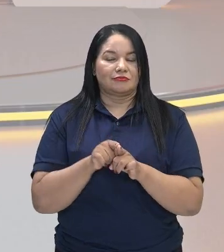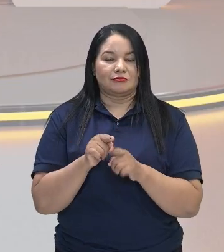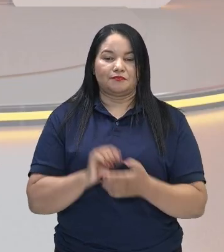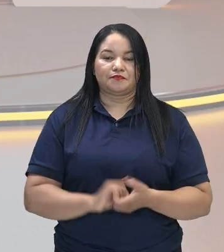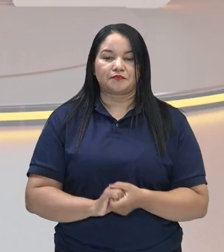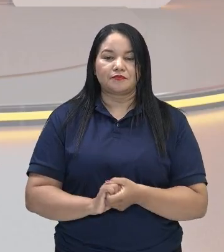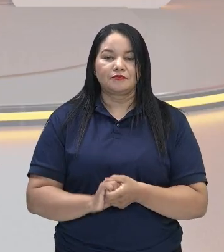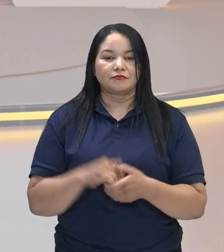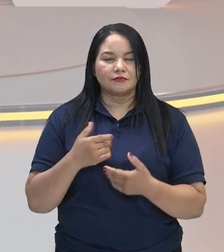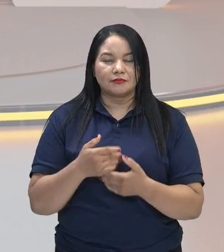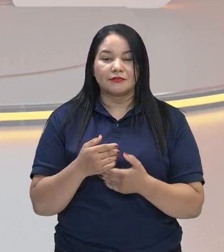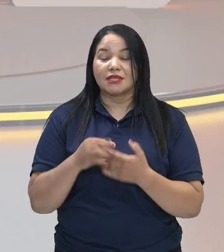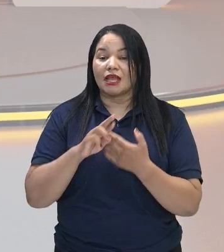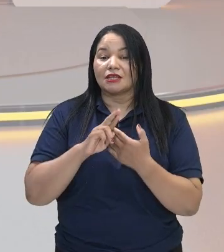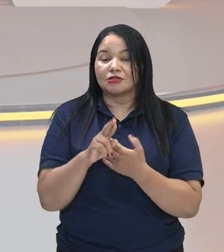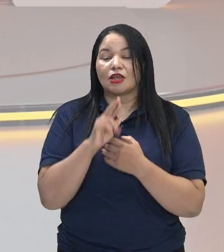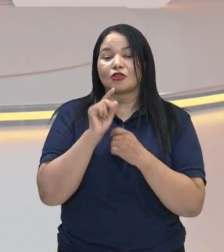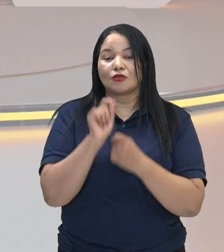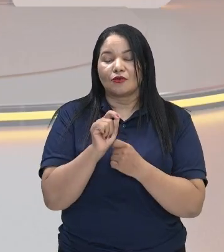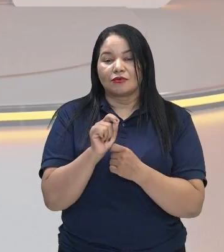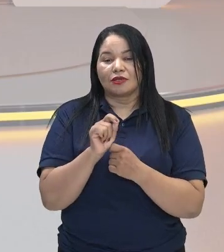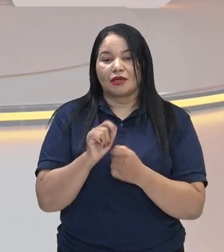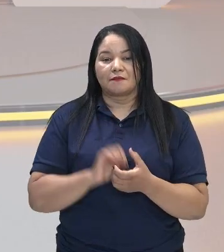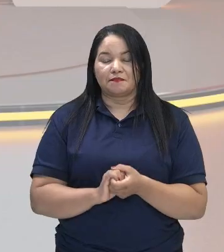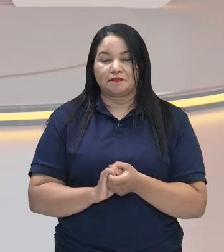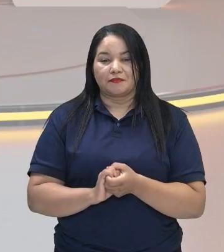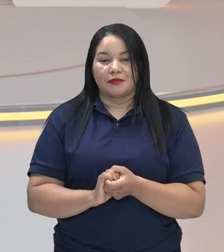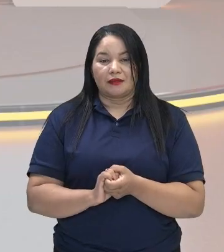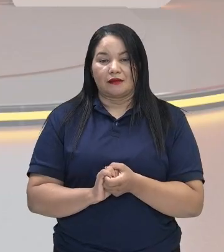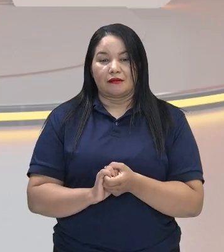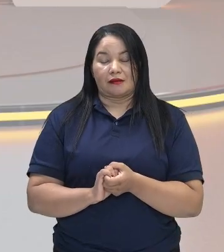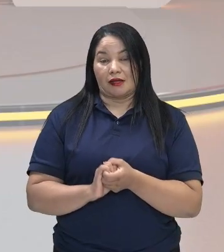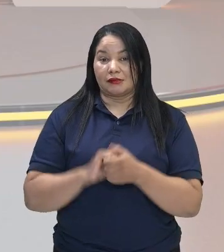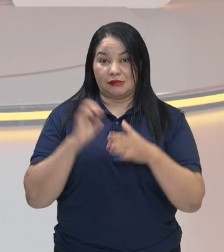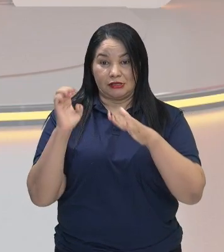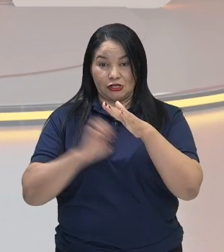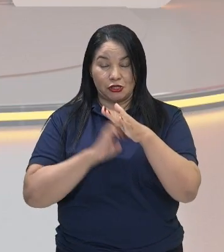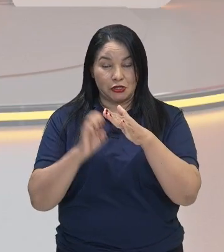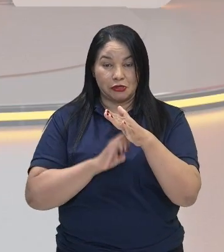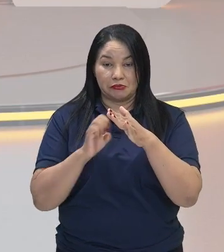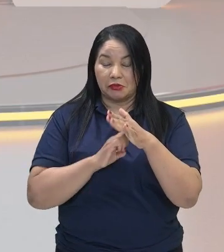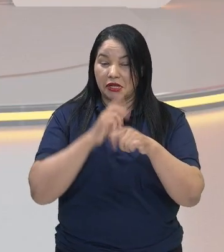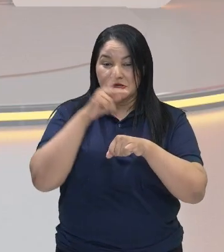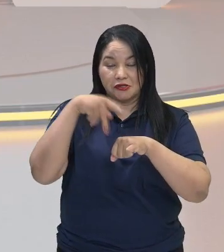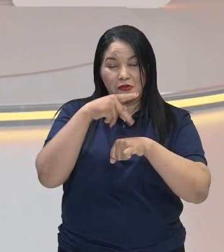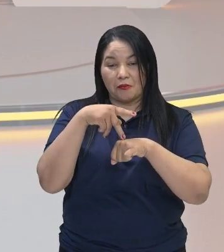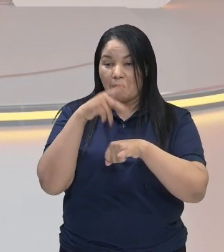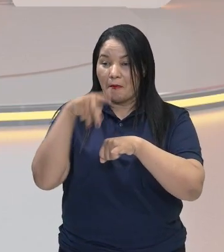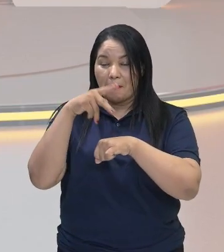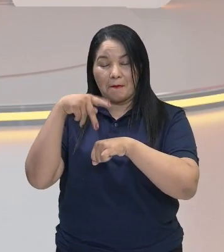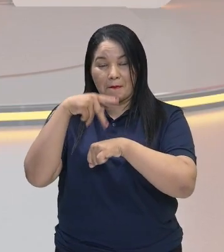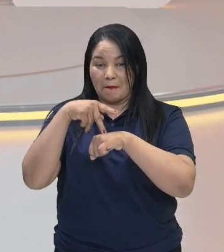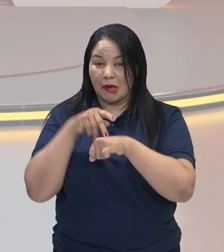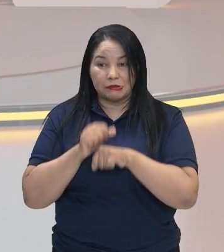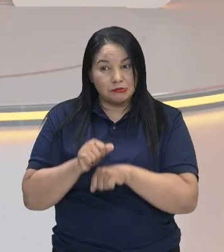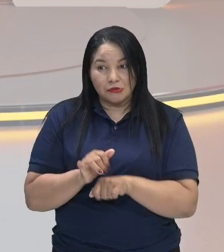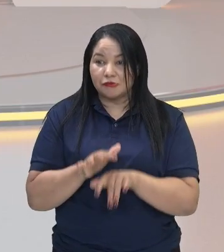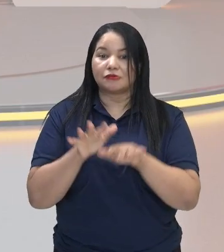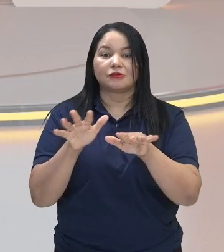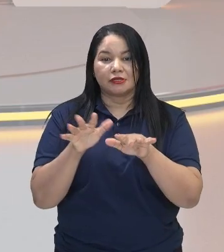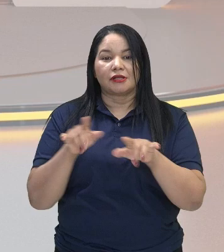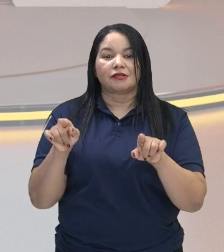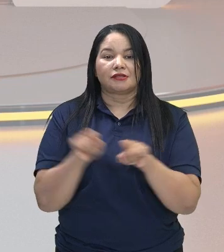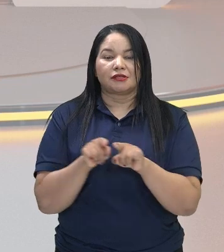é resultado da dispersão das transnacionais por todos ou todas